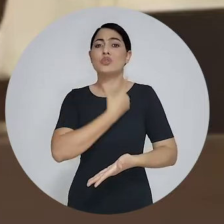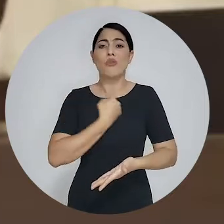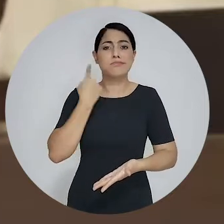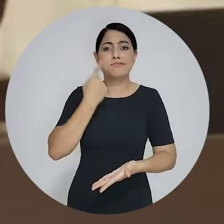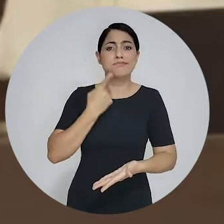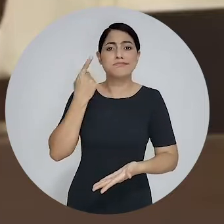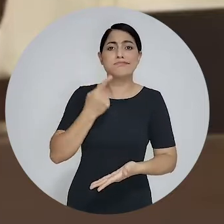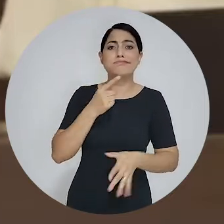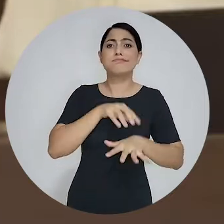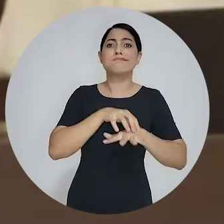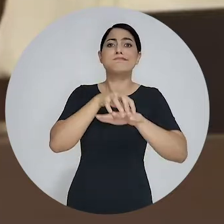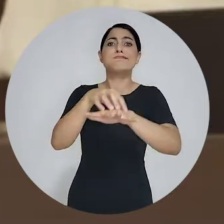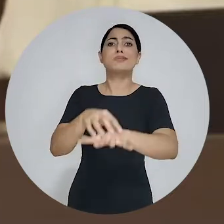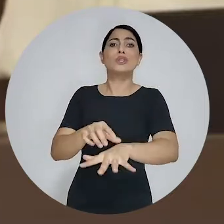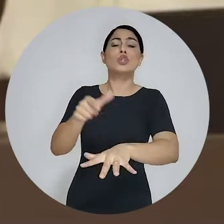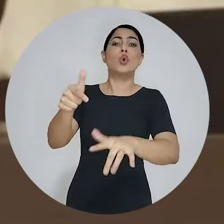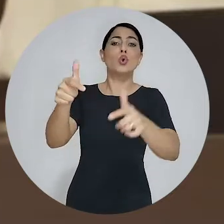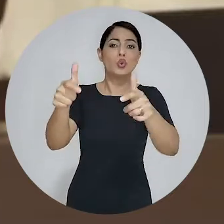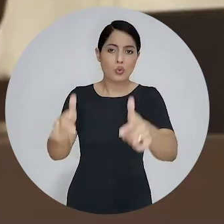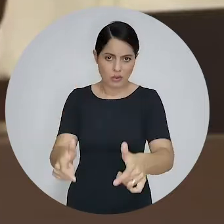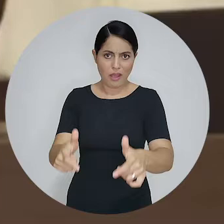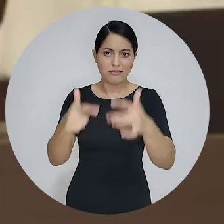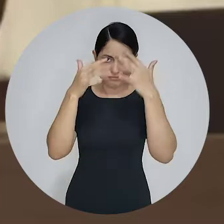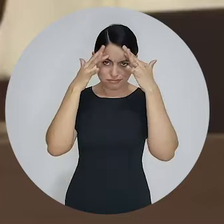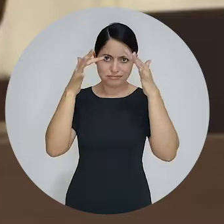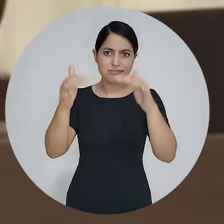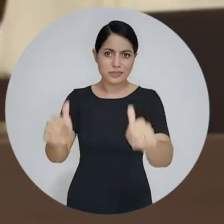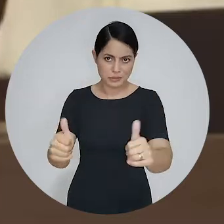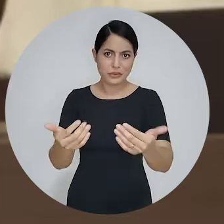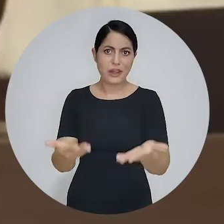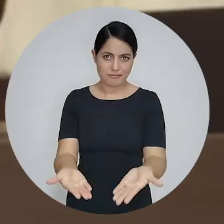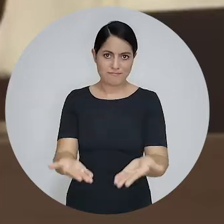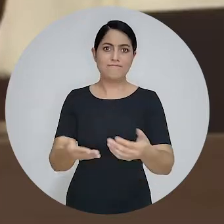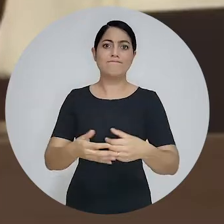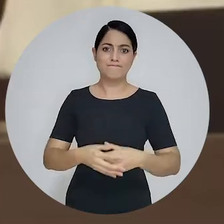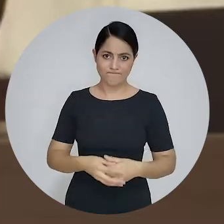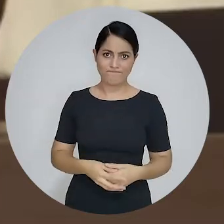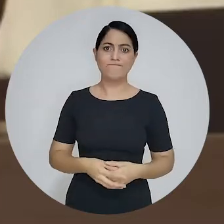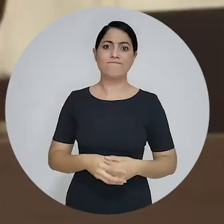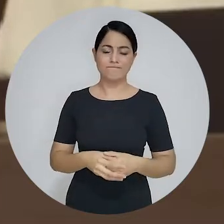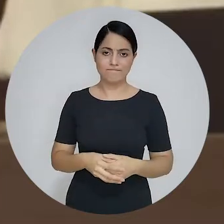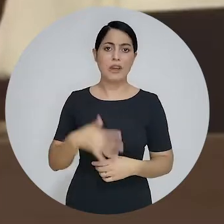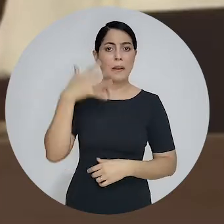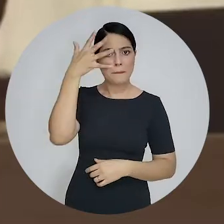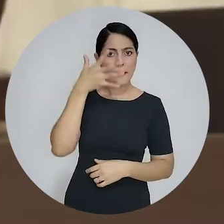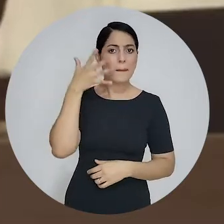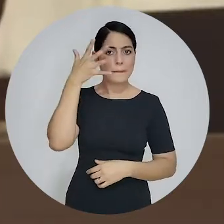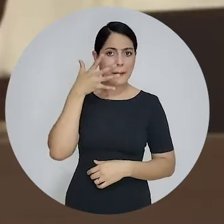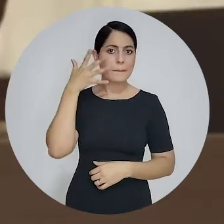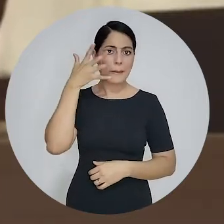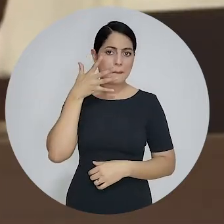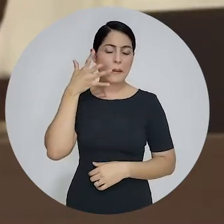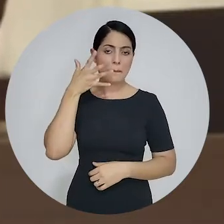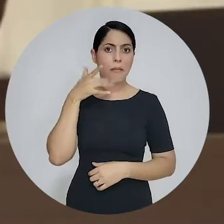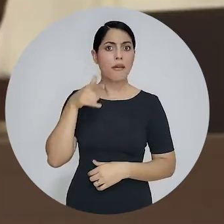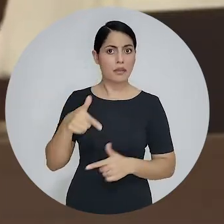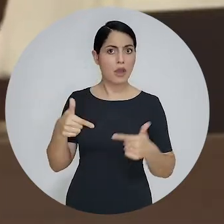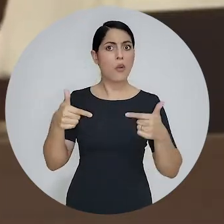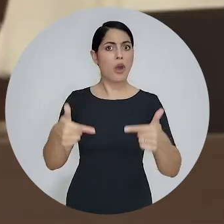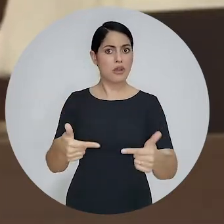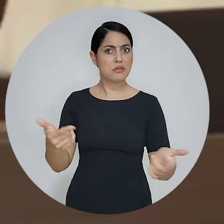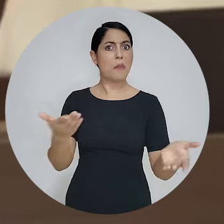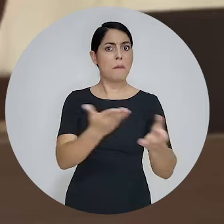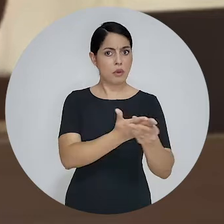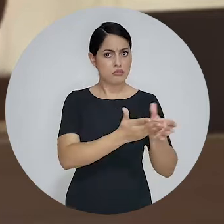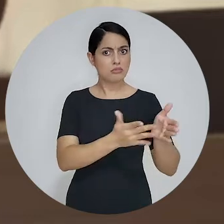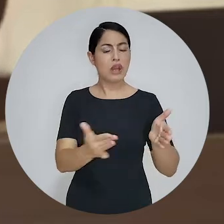de remunerar o deslocamento de um advogado de seu escritório até o tribunal para